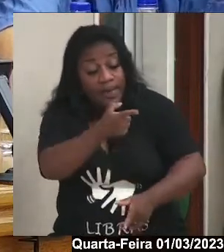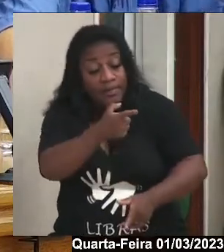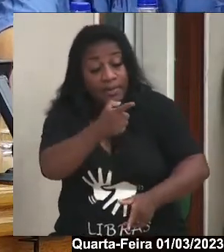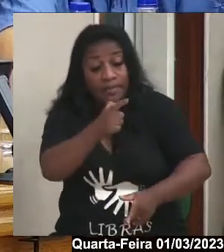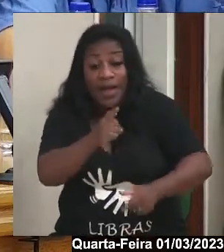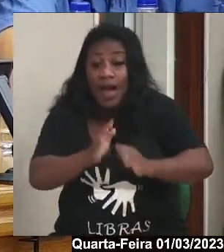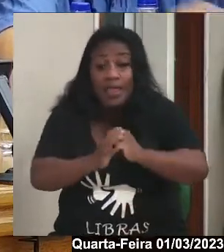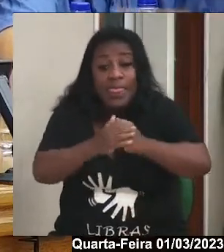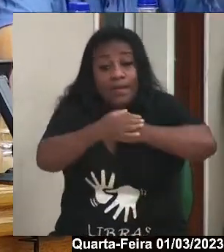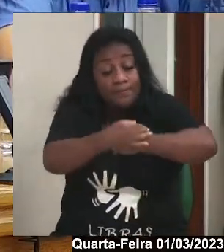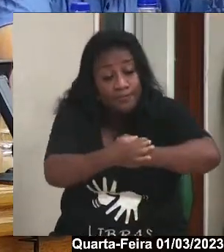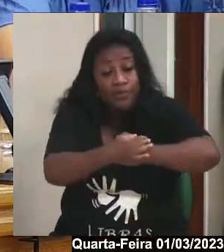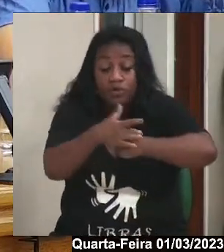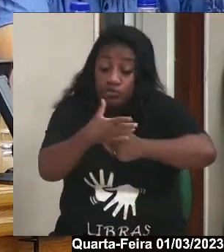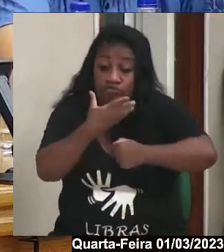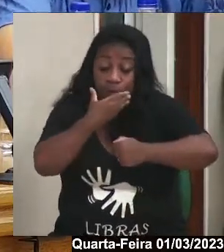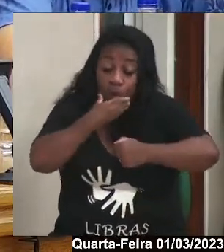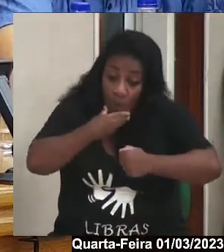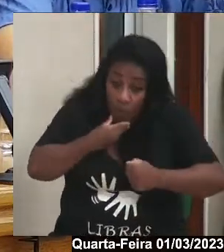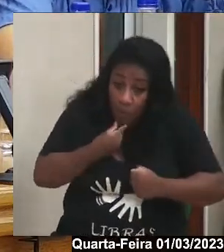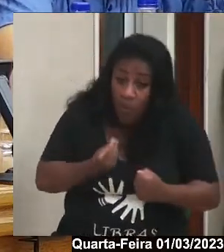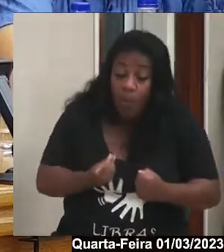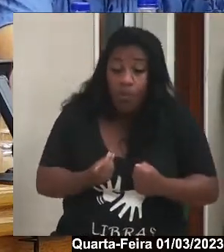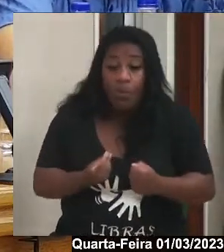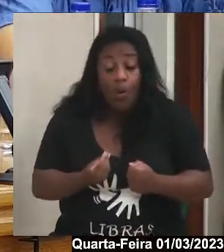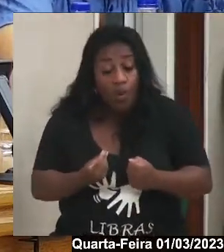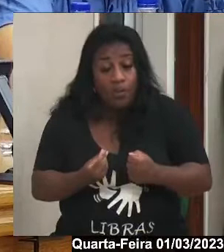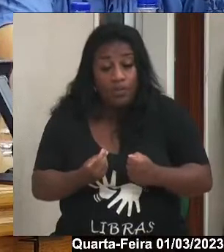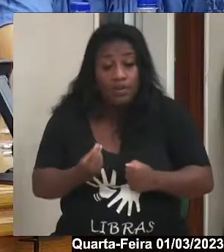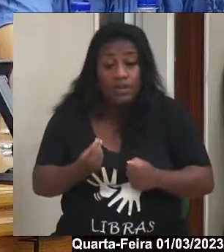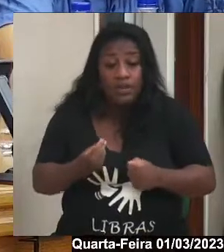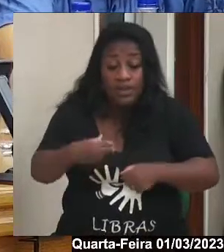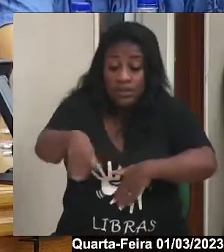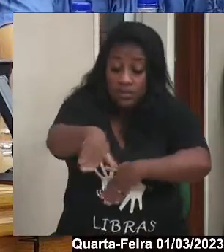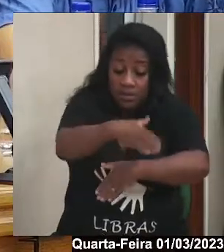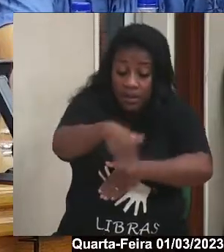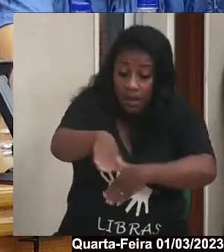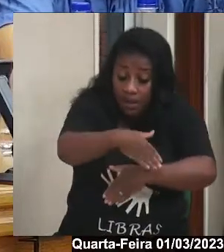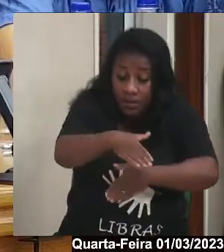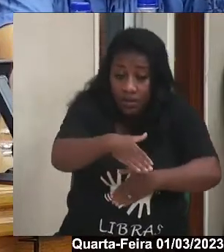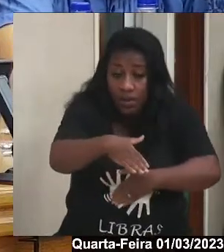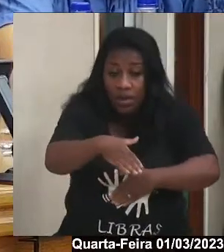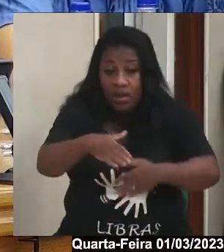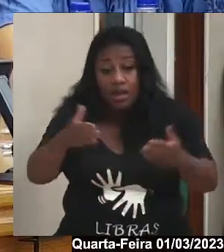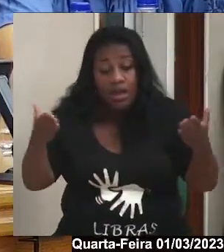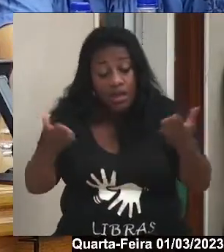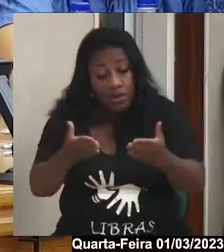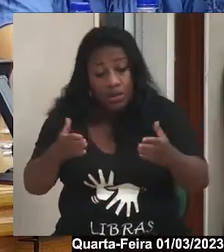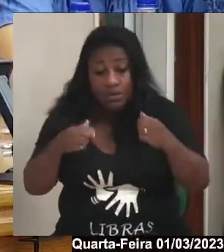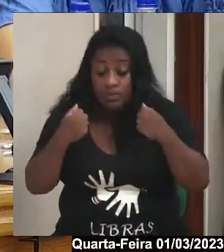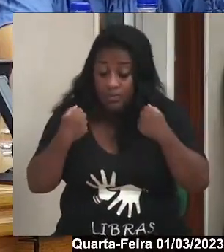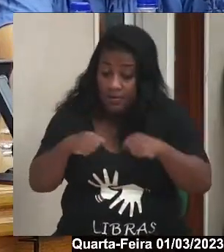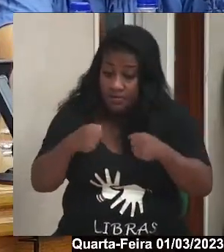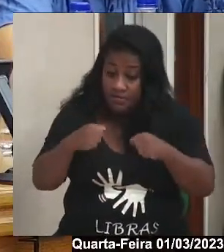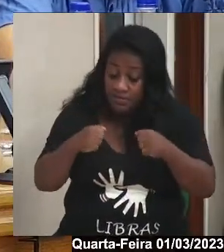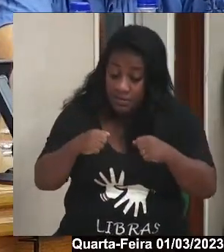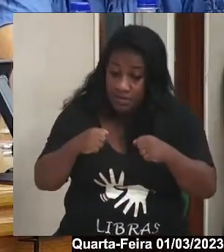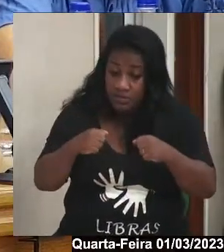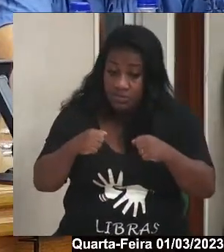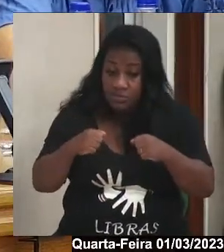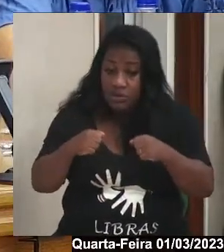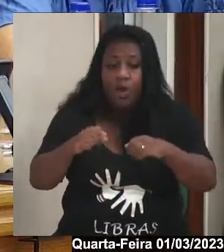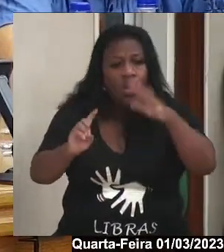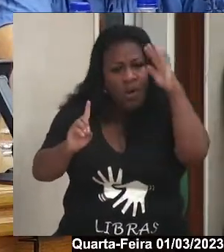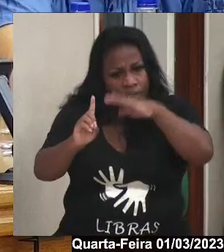onde a polícia, a guarda civil, ou todo tipo de segurança nacional, enfim, municipal, nós estamos falando aqui, seja